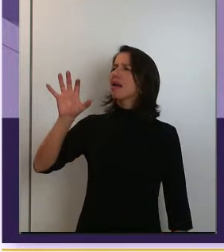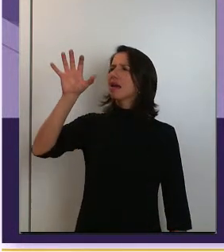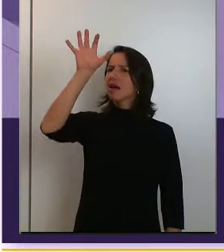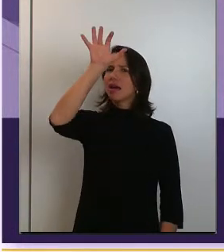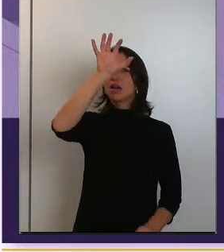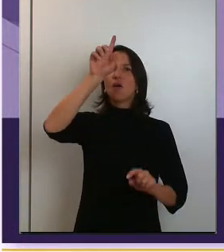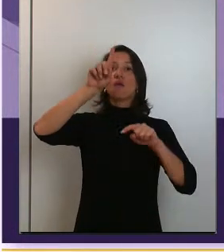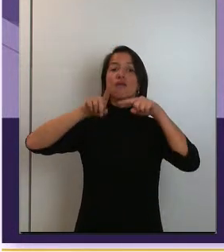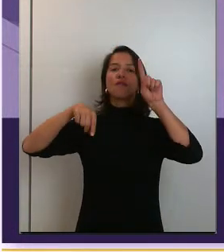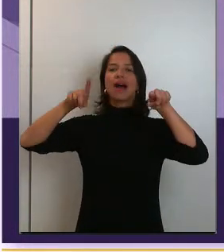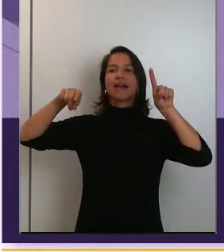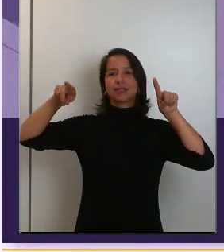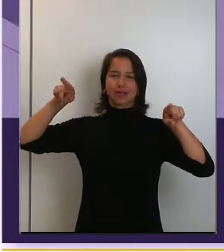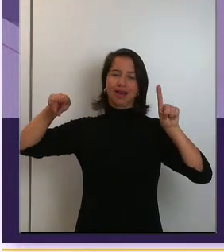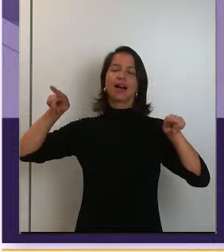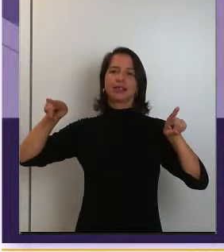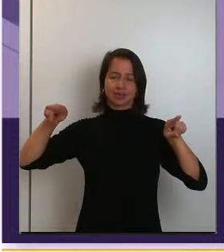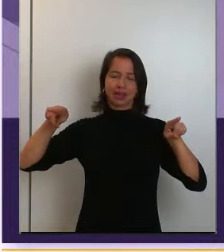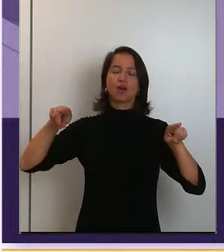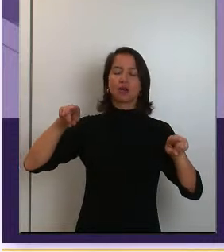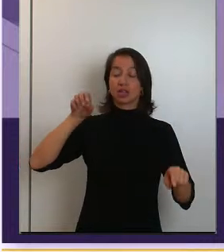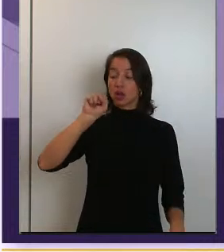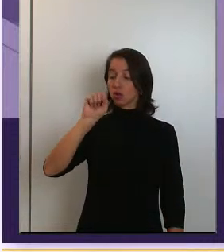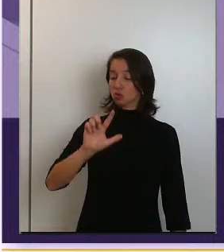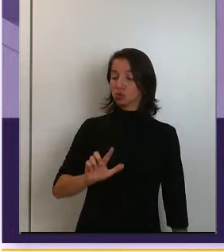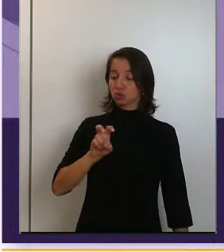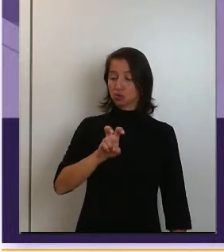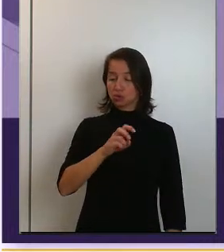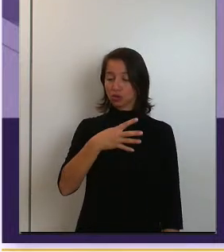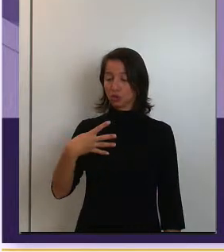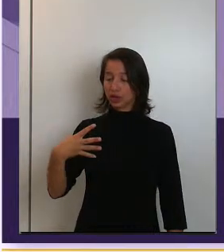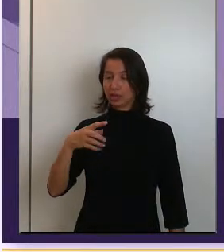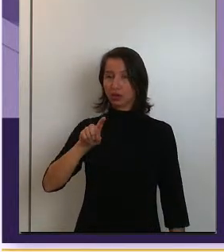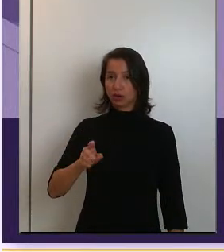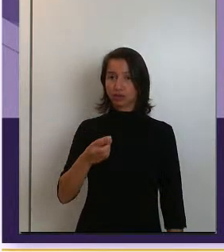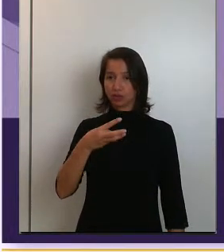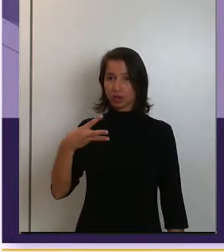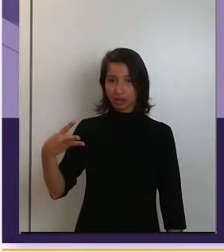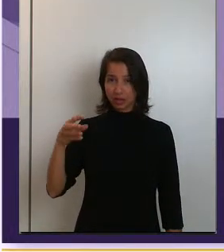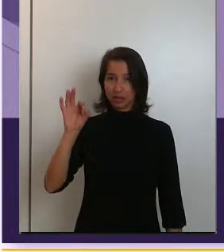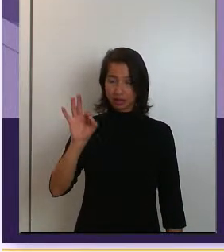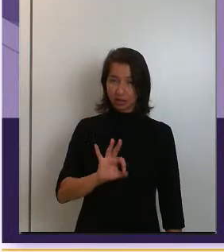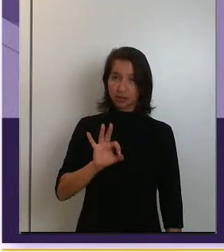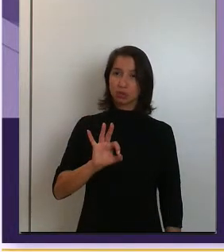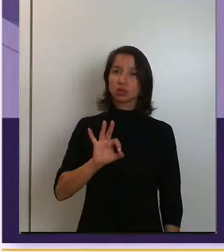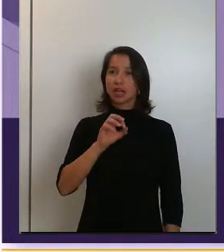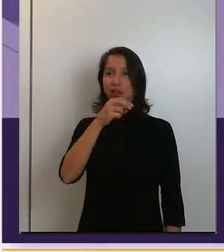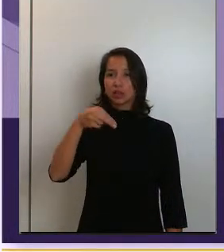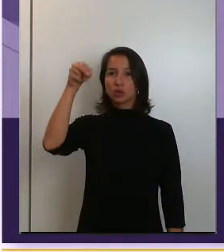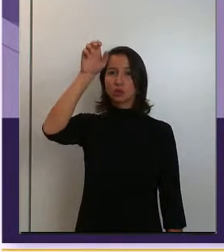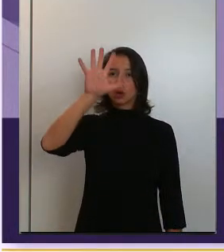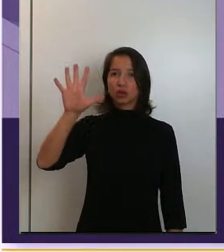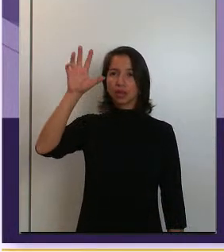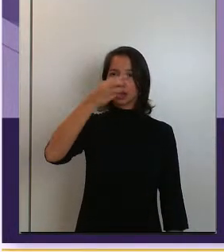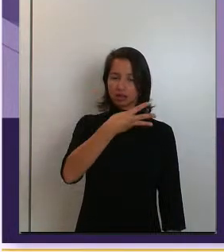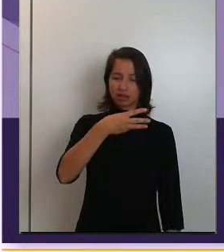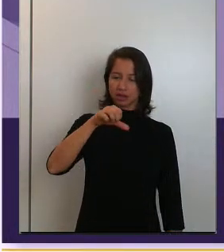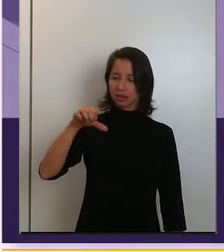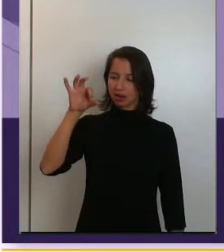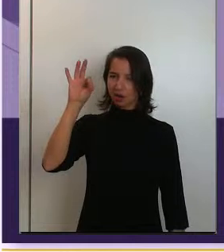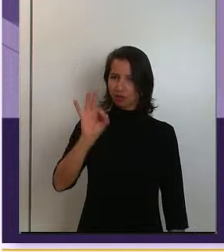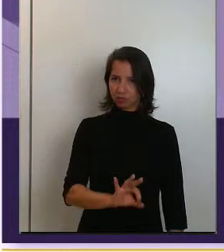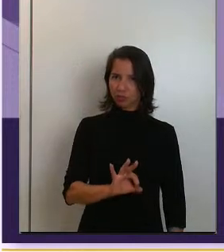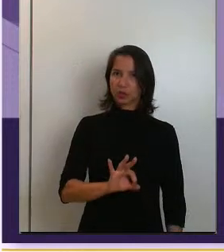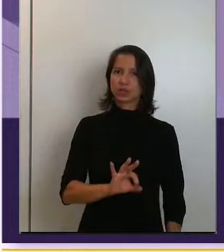com 54,3%, e as menores na região nordeste, com 39%.